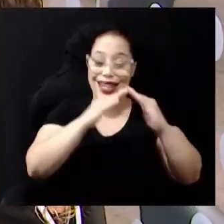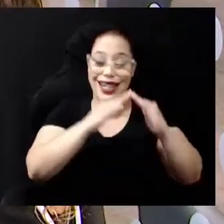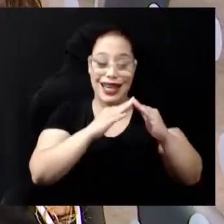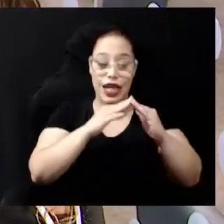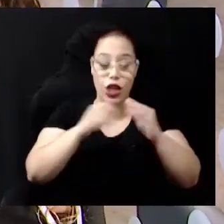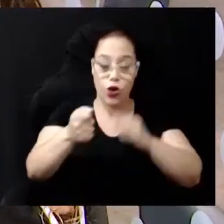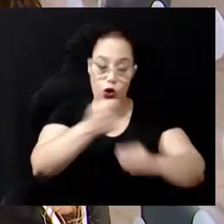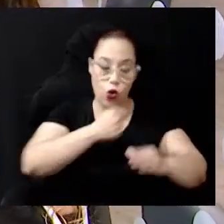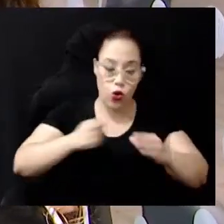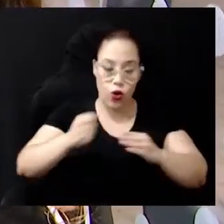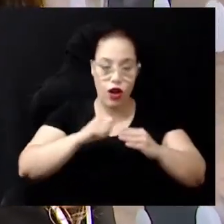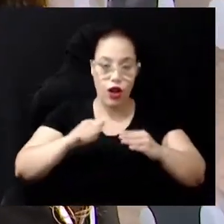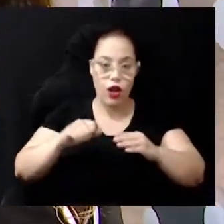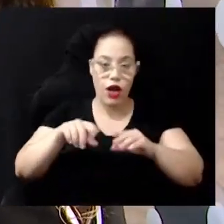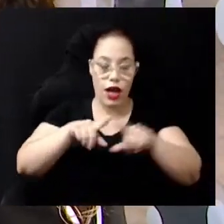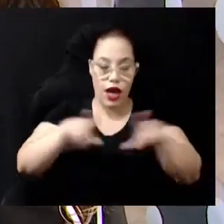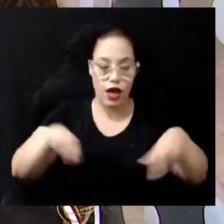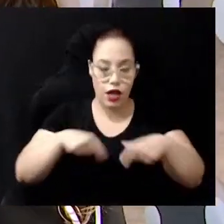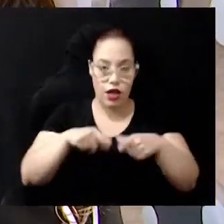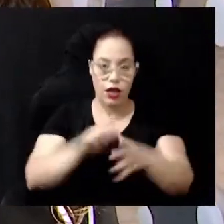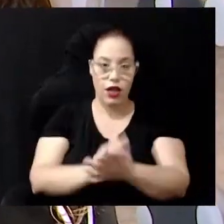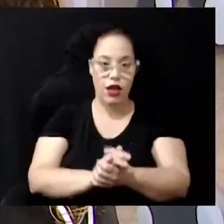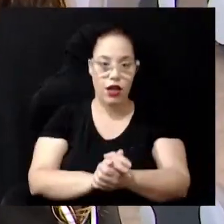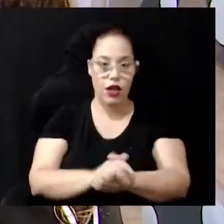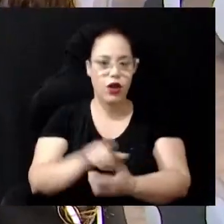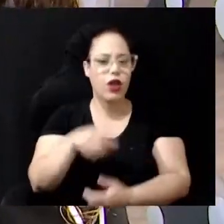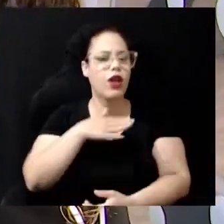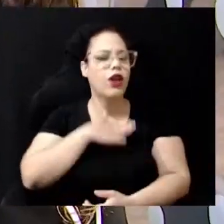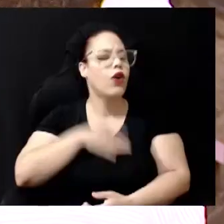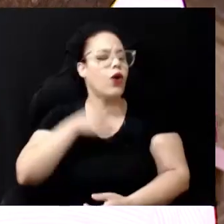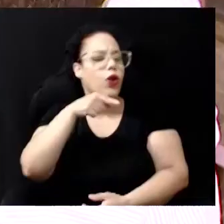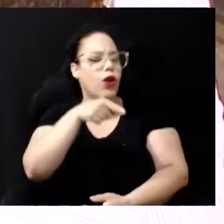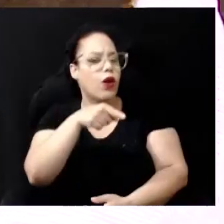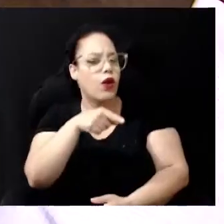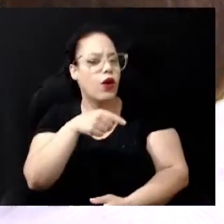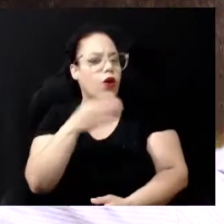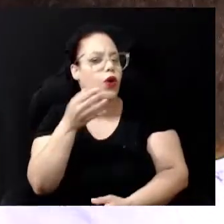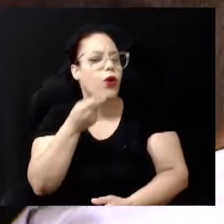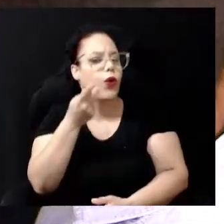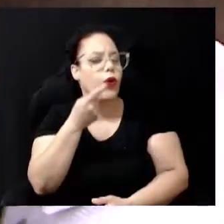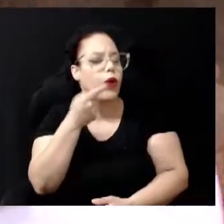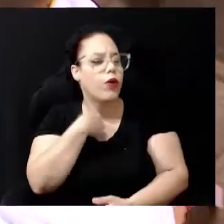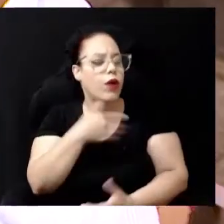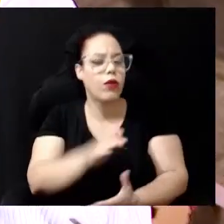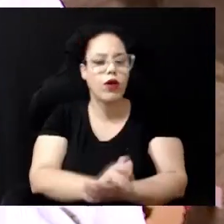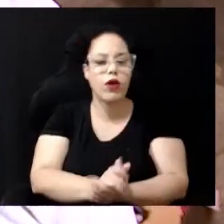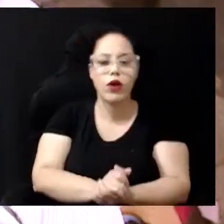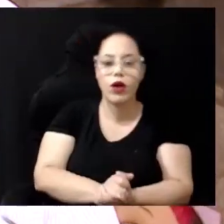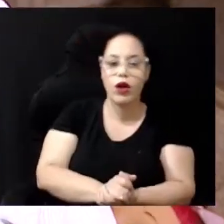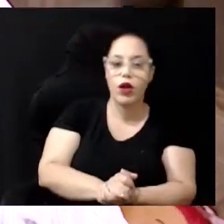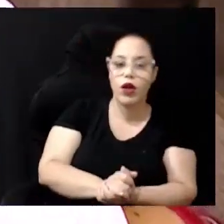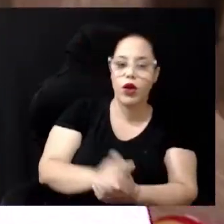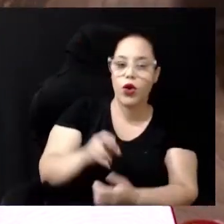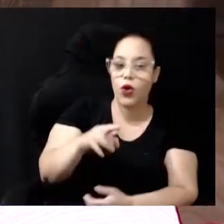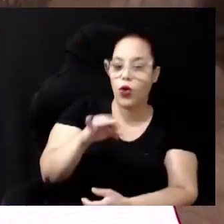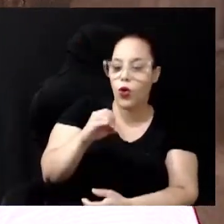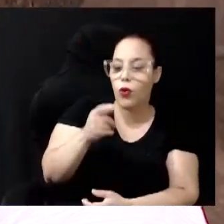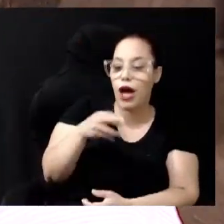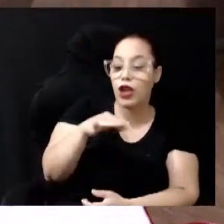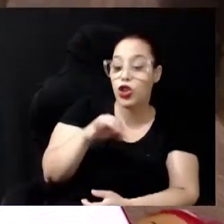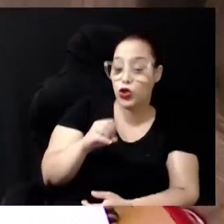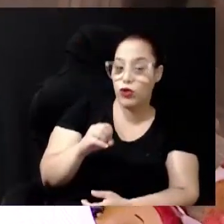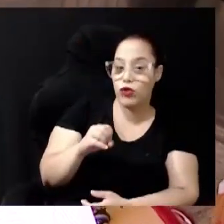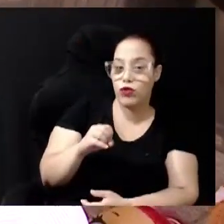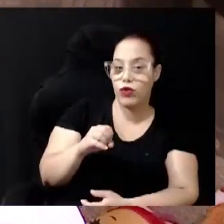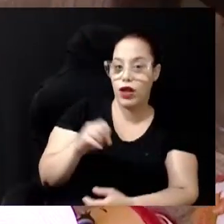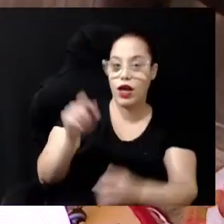espaço de uma casa com cozinha e até área de serviço o que mais que você gostou nesse espaço aqui conta para mim o